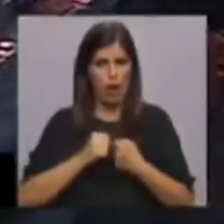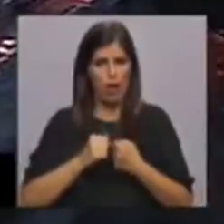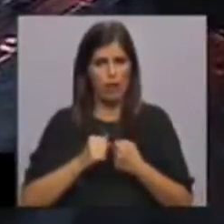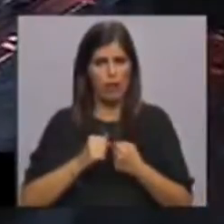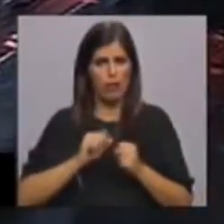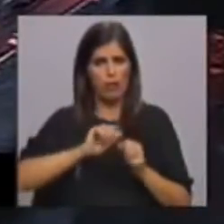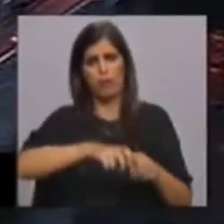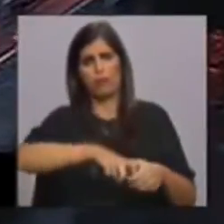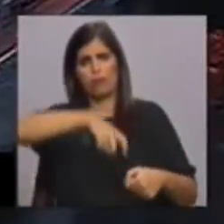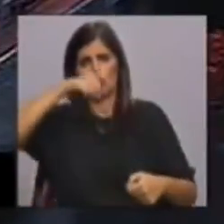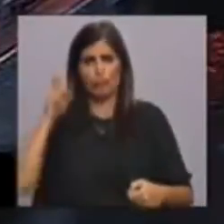selecção nacional municípios